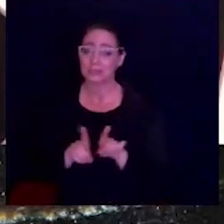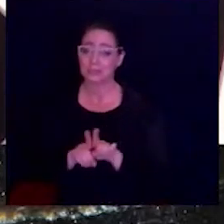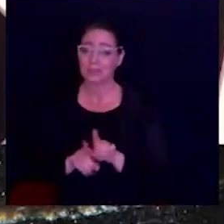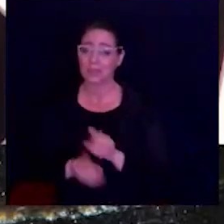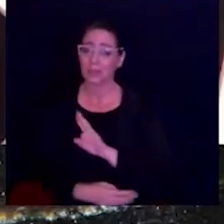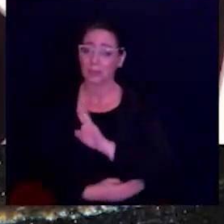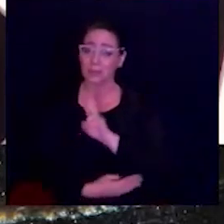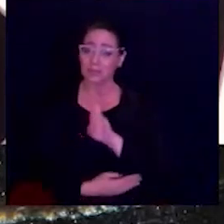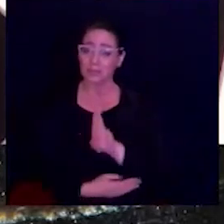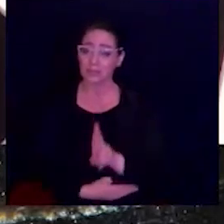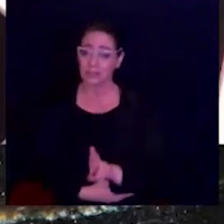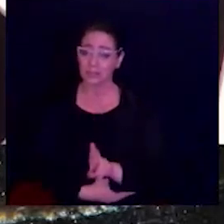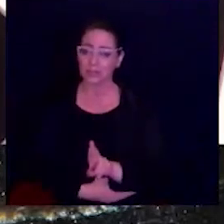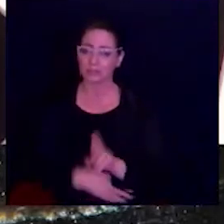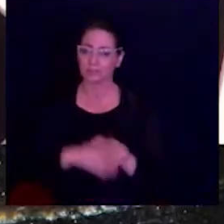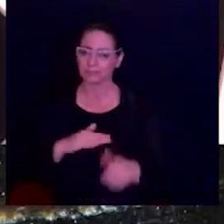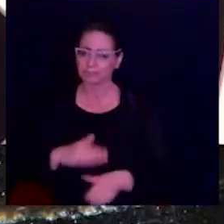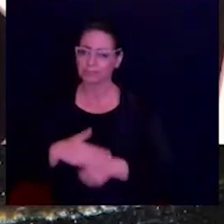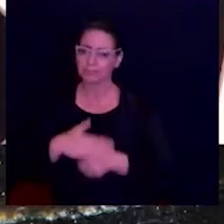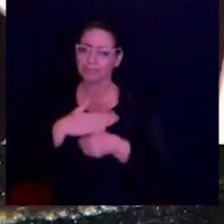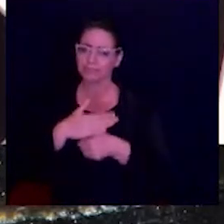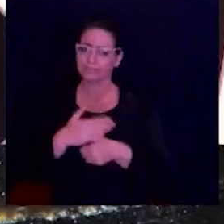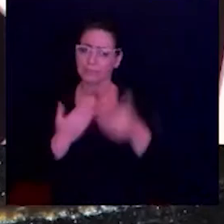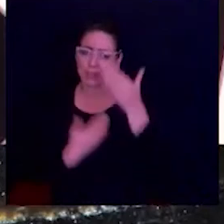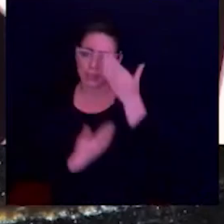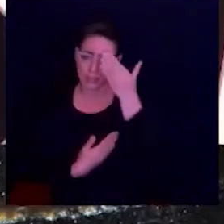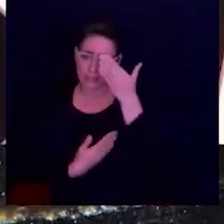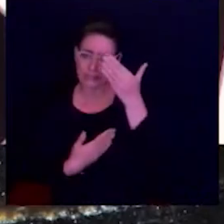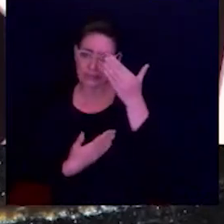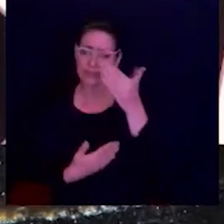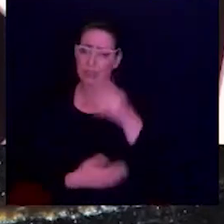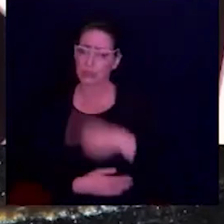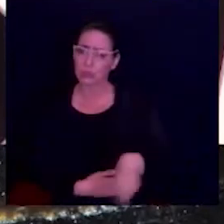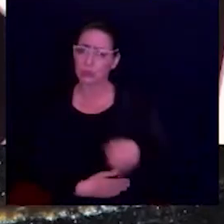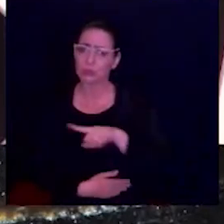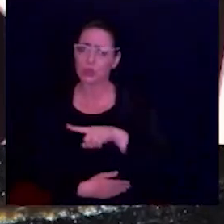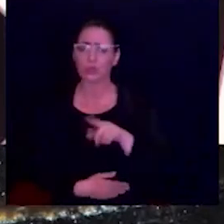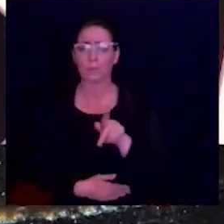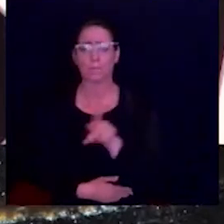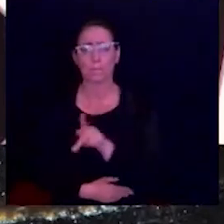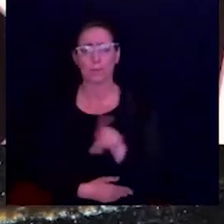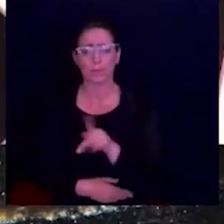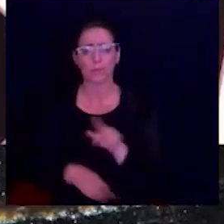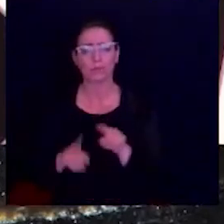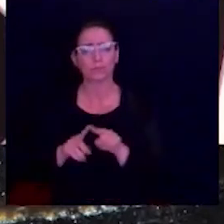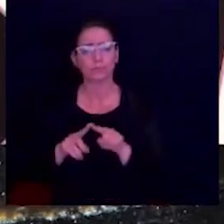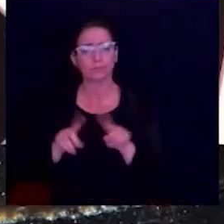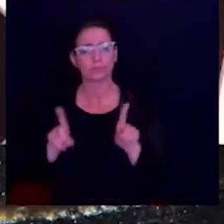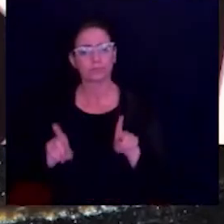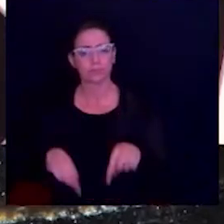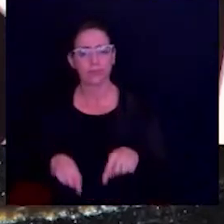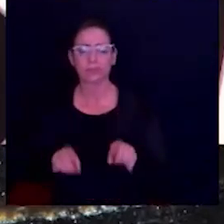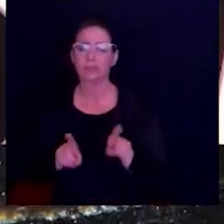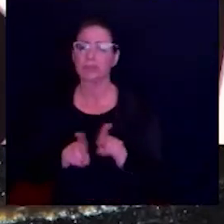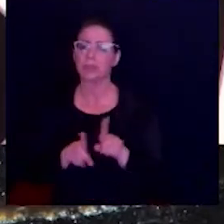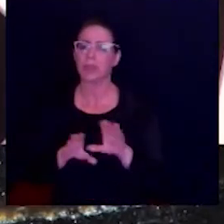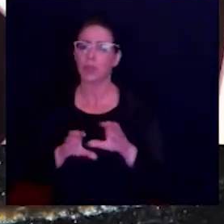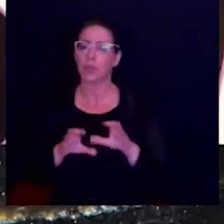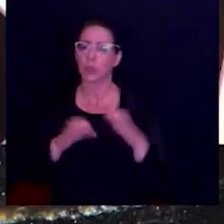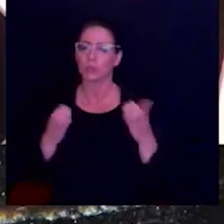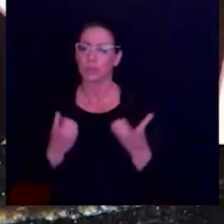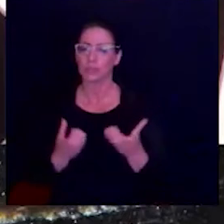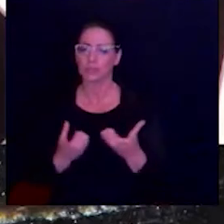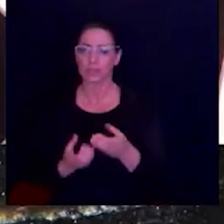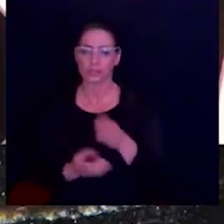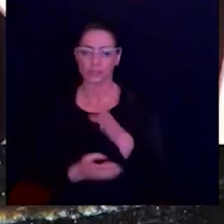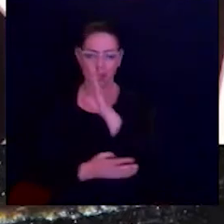da reitoria, de agradecer aos nossos professores e funcionários, a toda a comunidade acadêmica